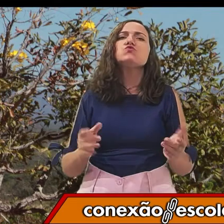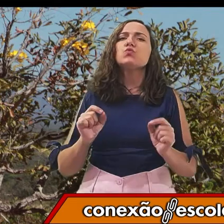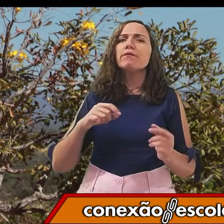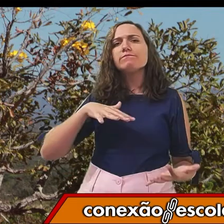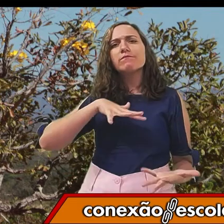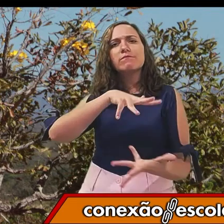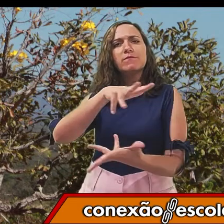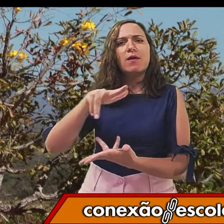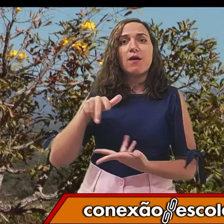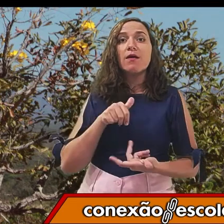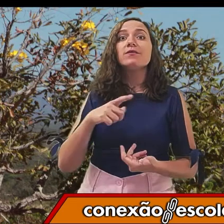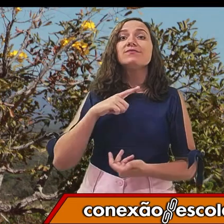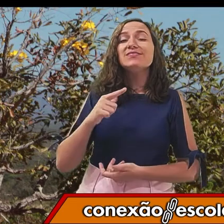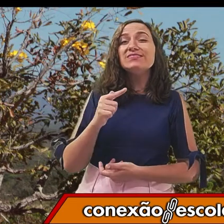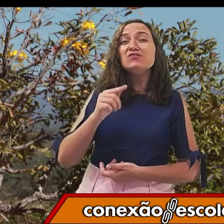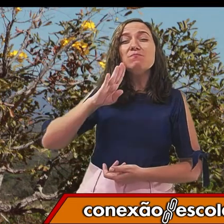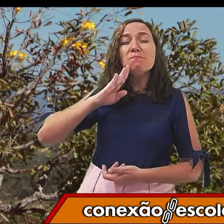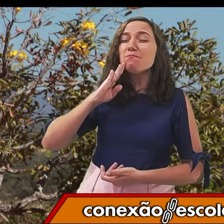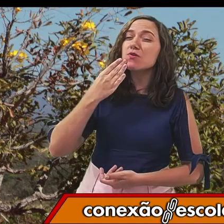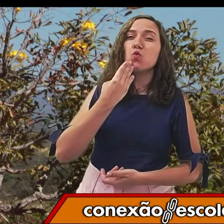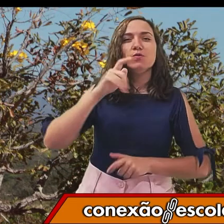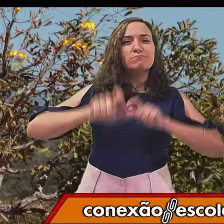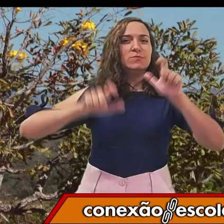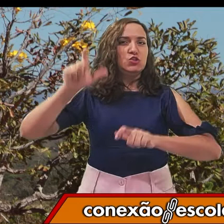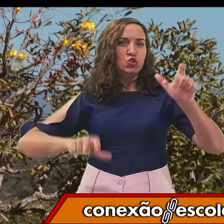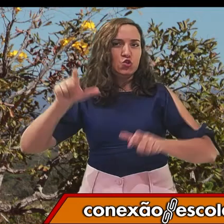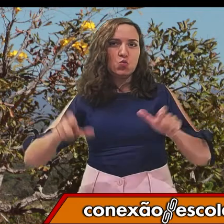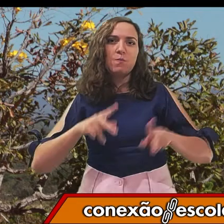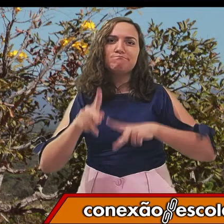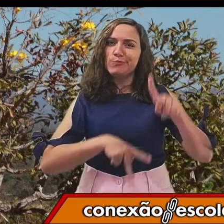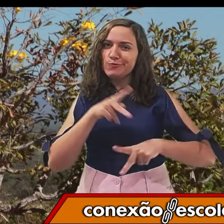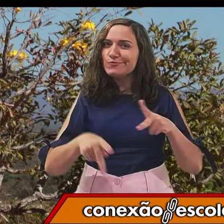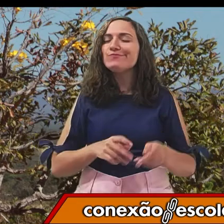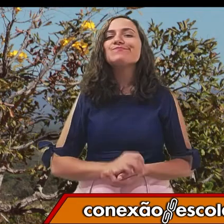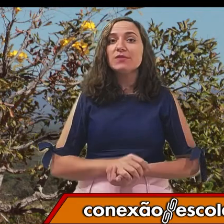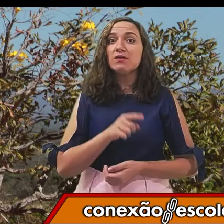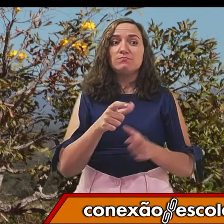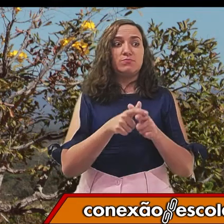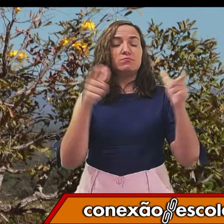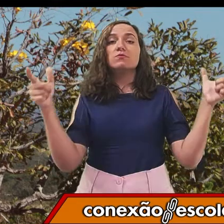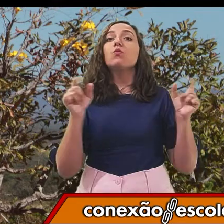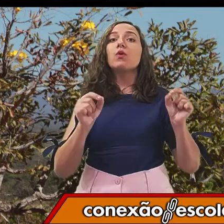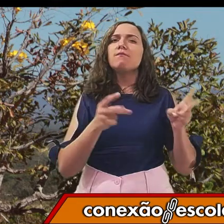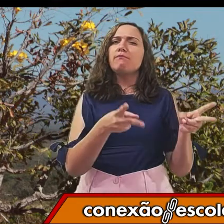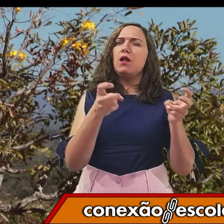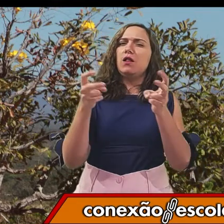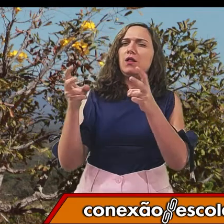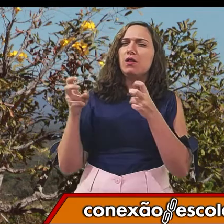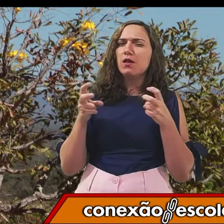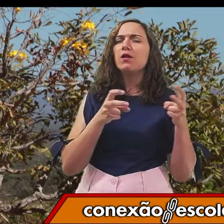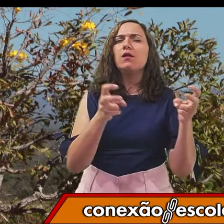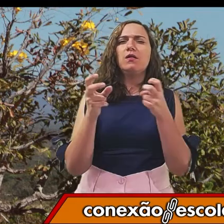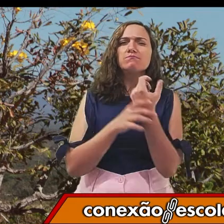Terra tem mais de 7 bilhões de habitantes. Esse enorme número de pessoas utiliza os recursos do planeta todos